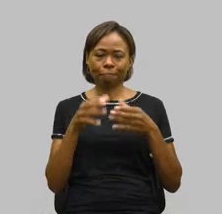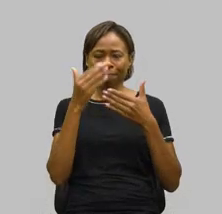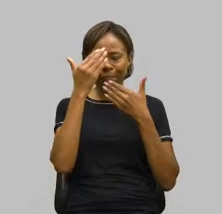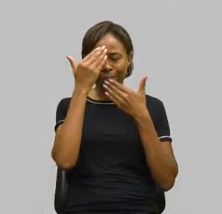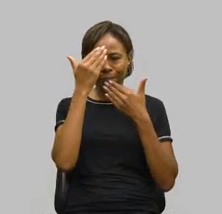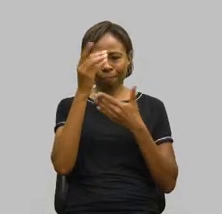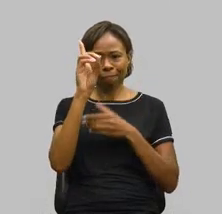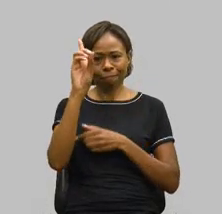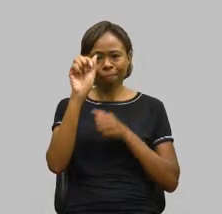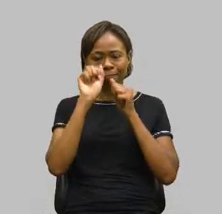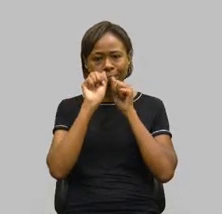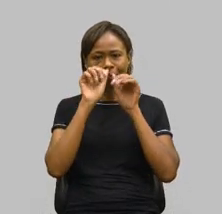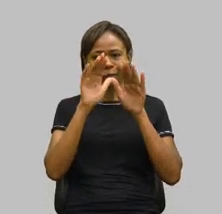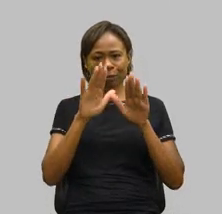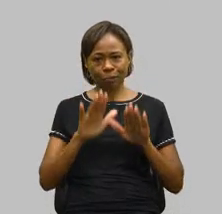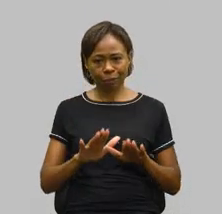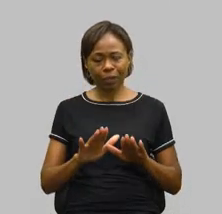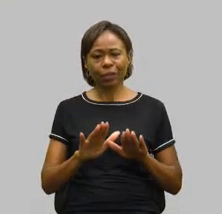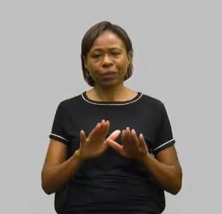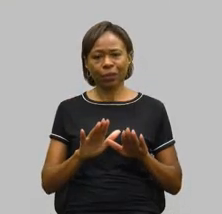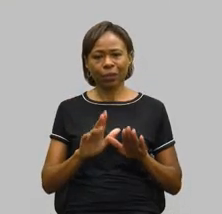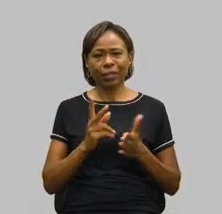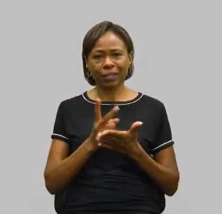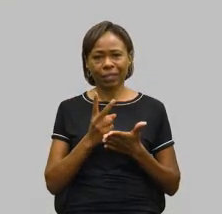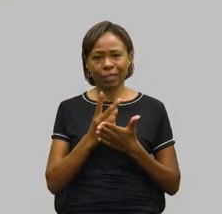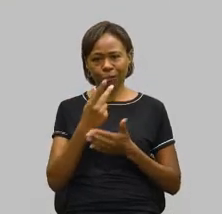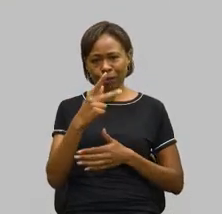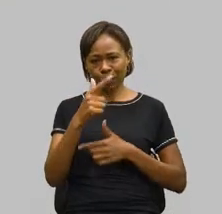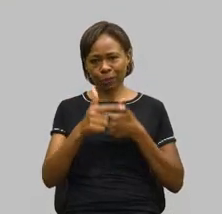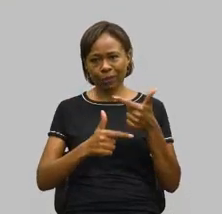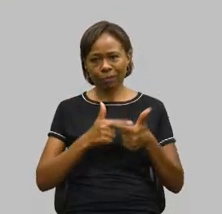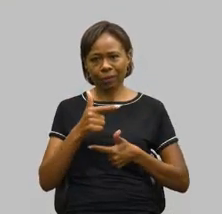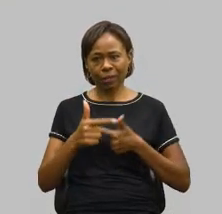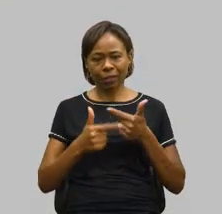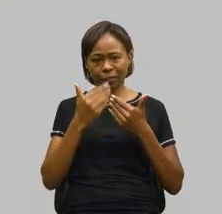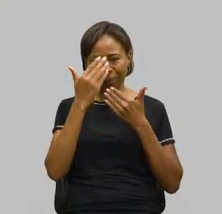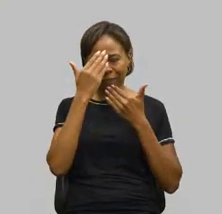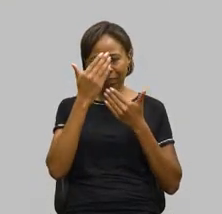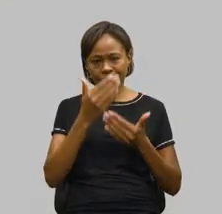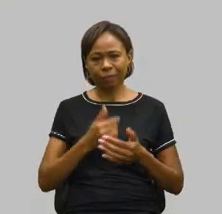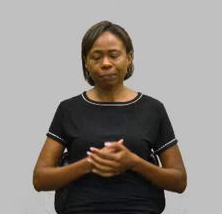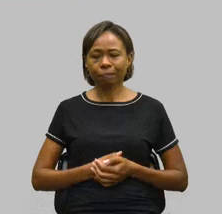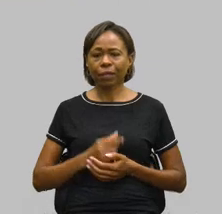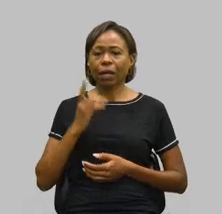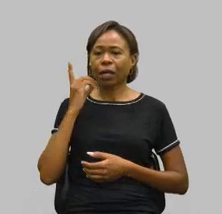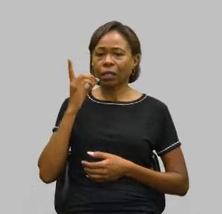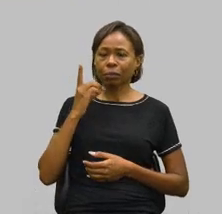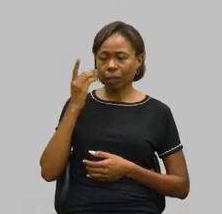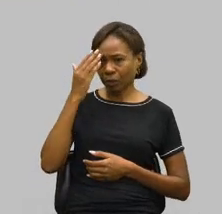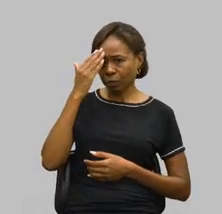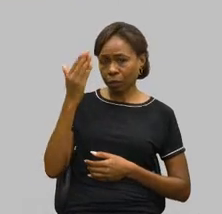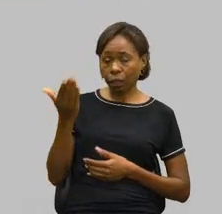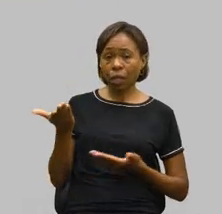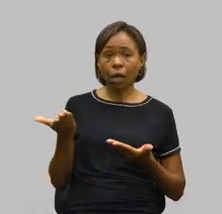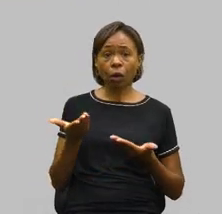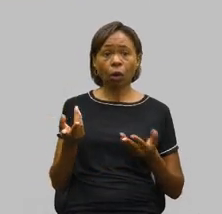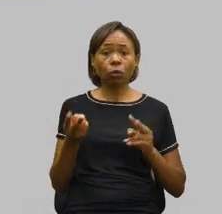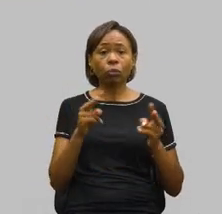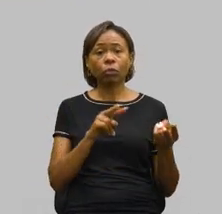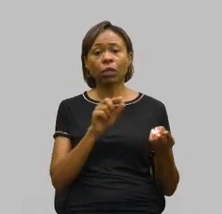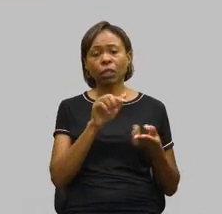abençoe rica e abundantemente na condição dos trabalhos obrigado obrigada Deputado grego passa a secretária para suas